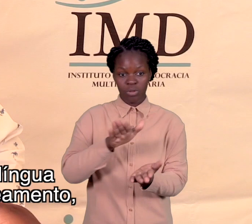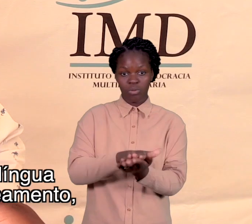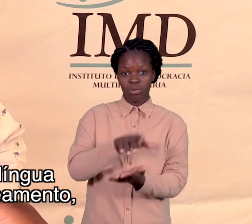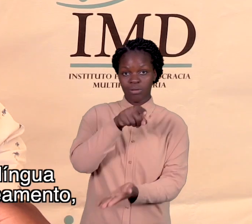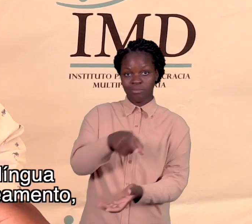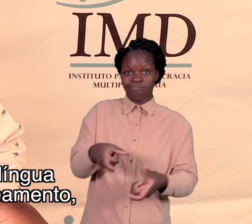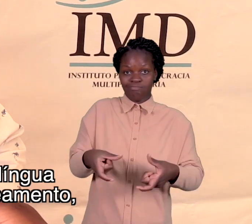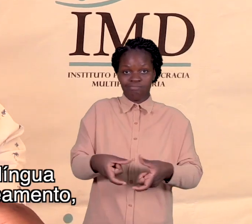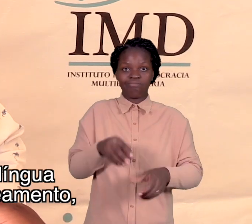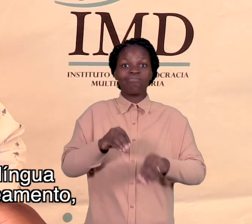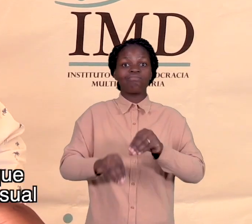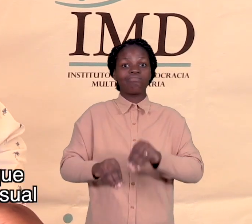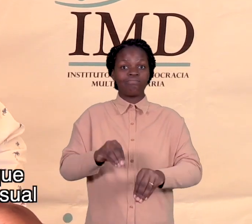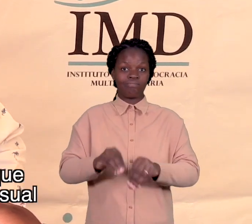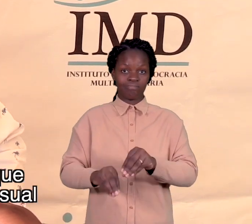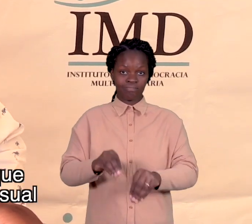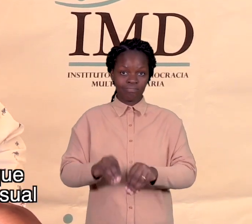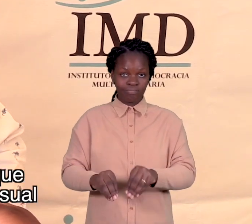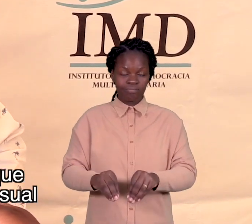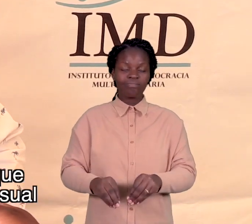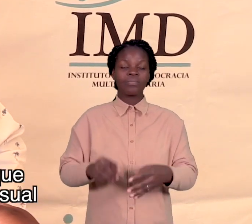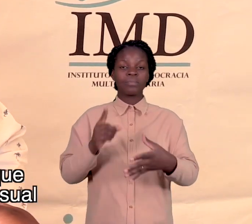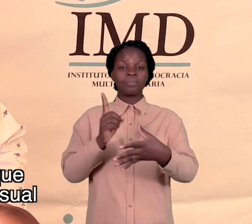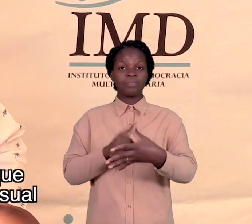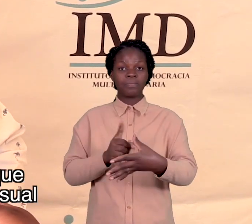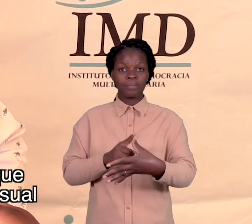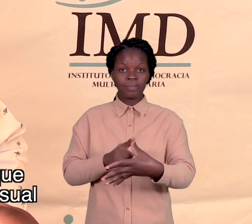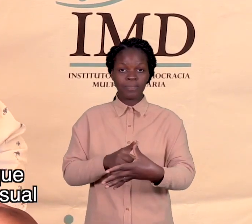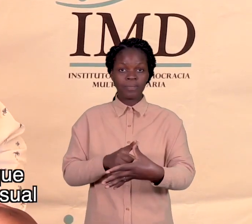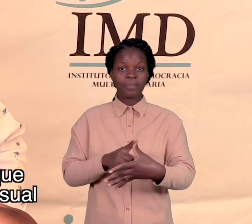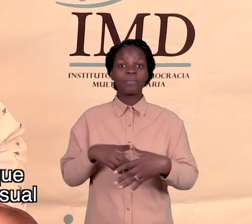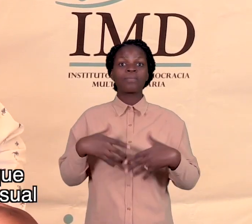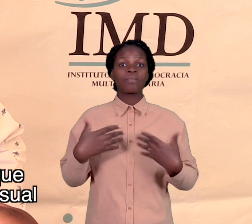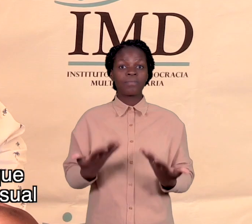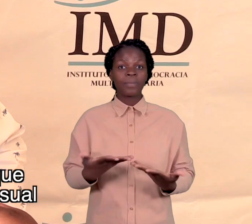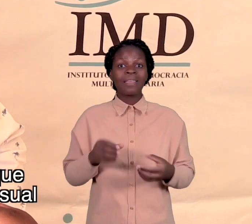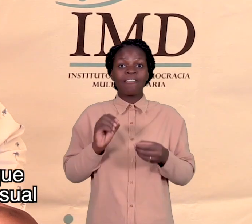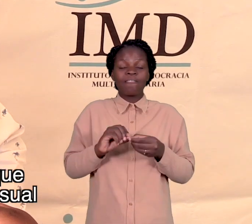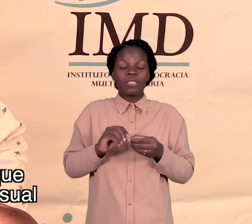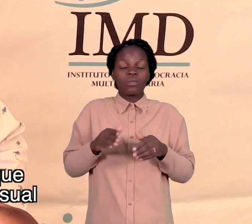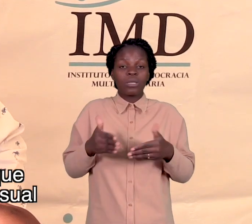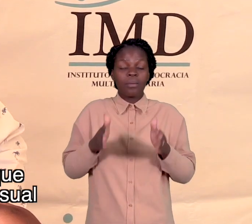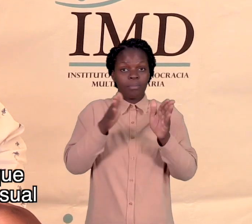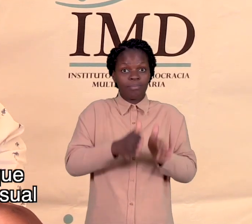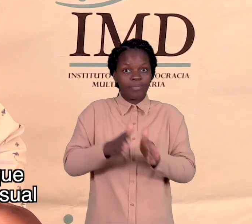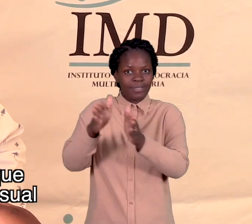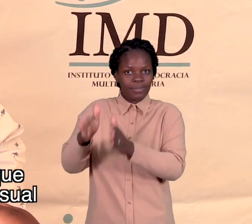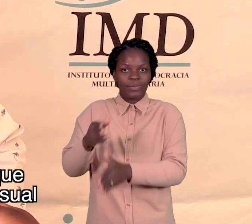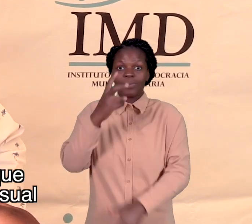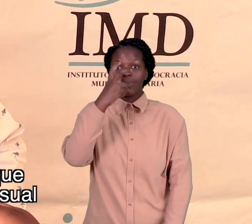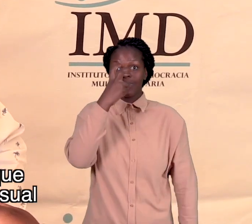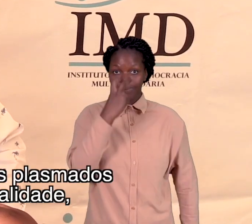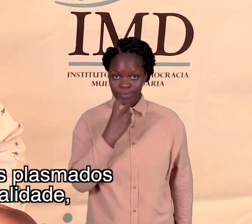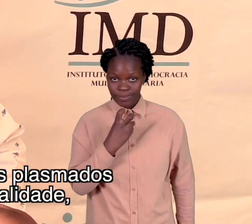de recenseamento, a questão de assegurar que pessoas com deficiência